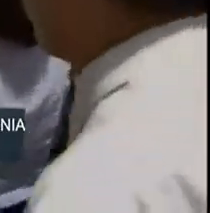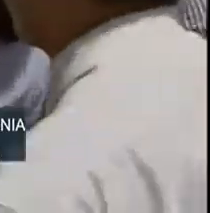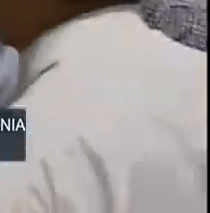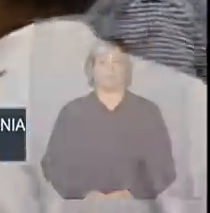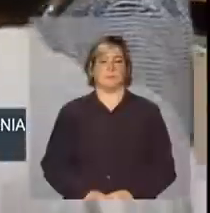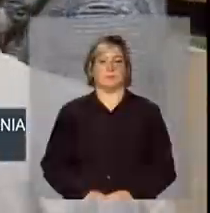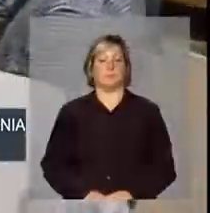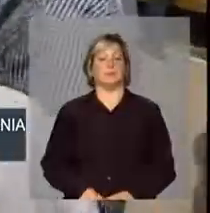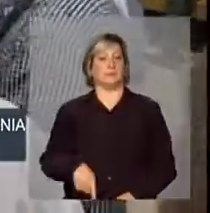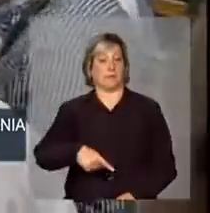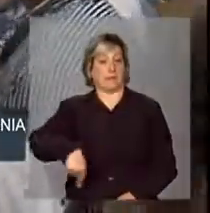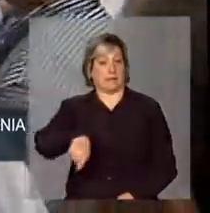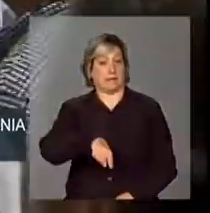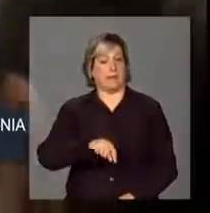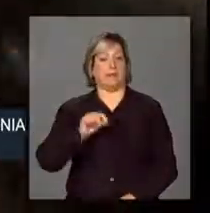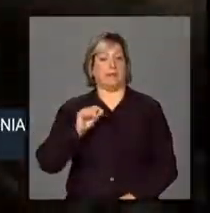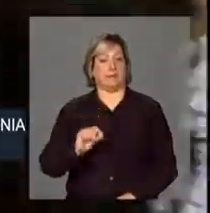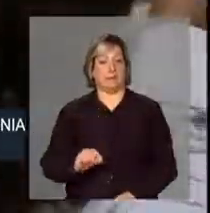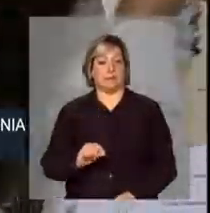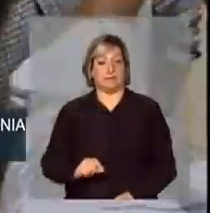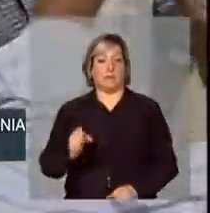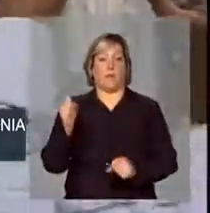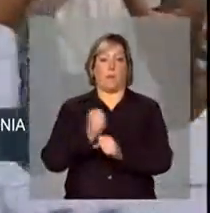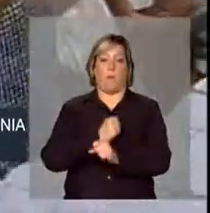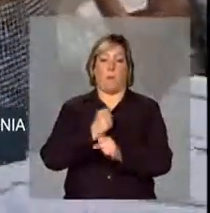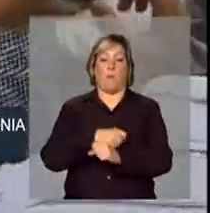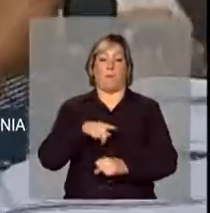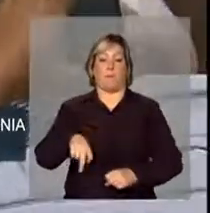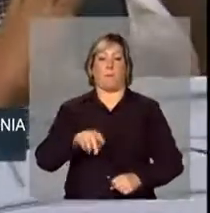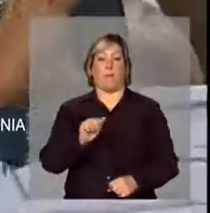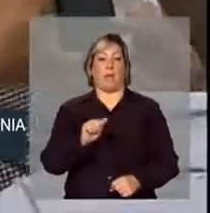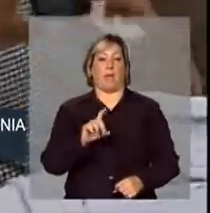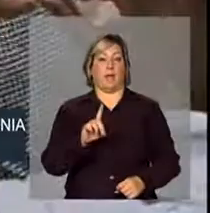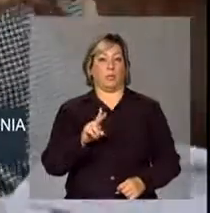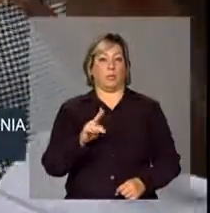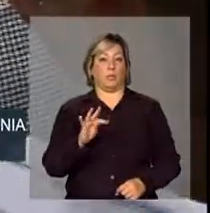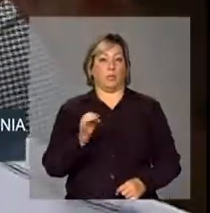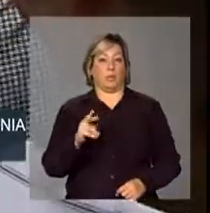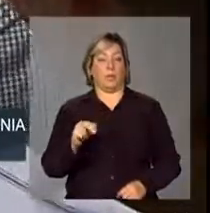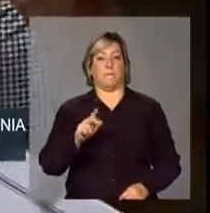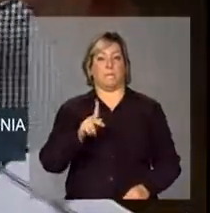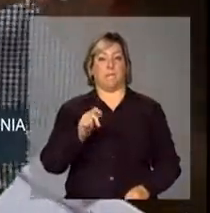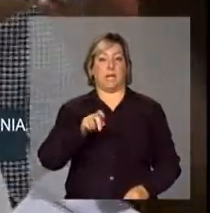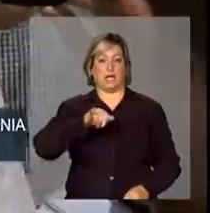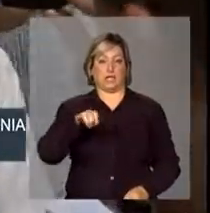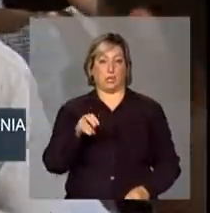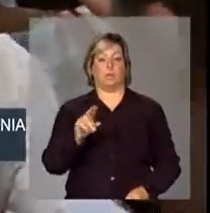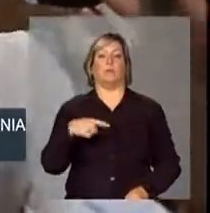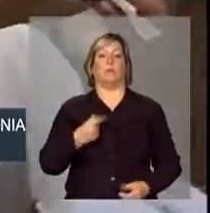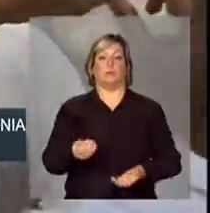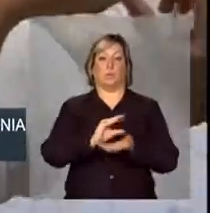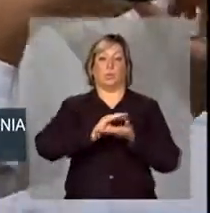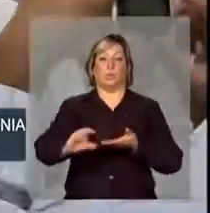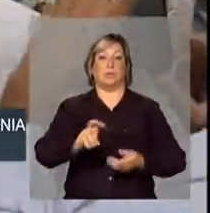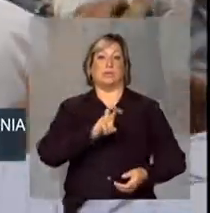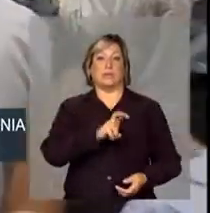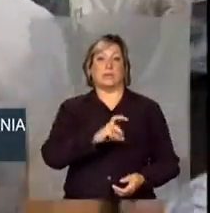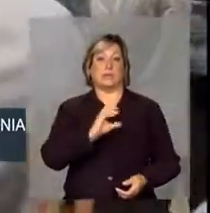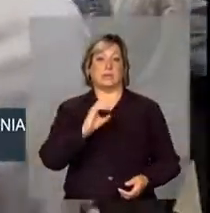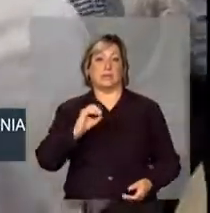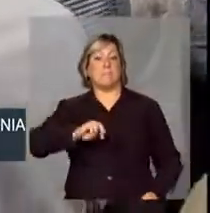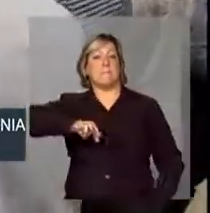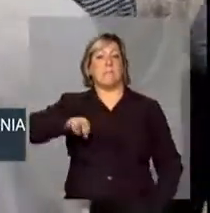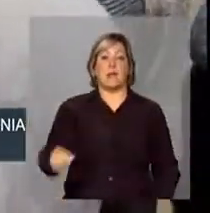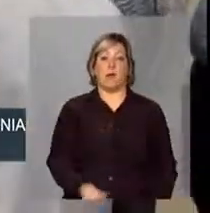o empreendimento da doutora do pageu conta com o investimento de r00 milhões de